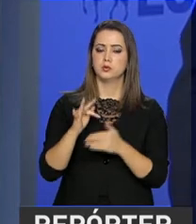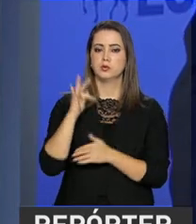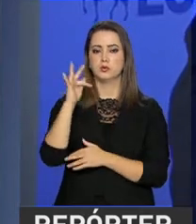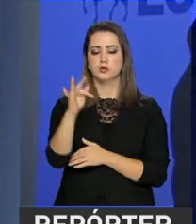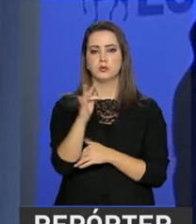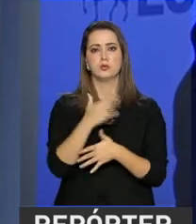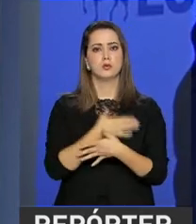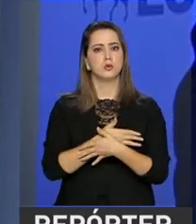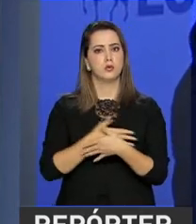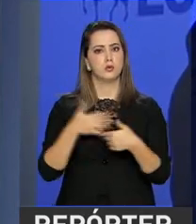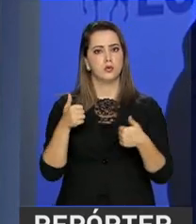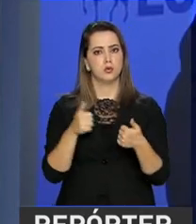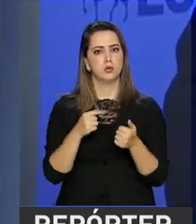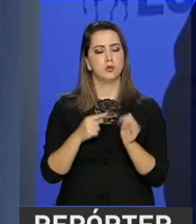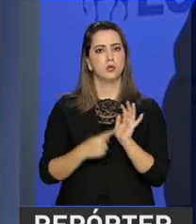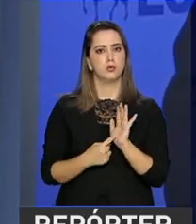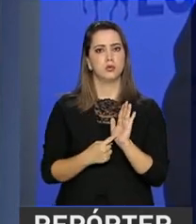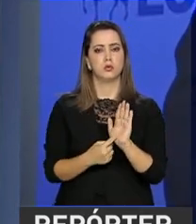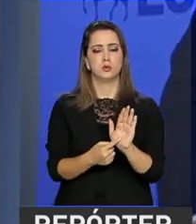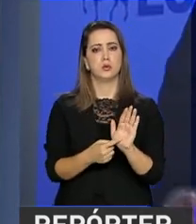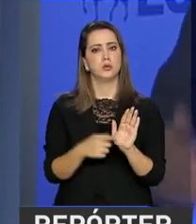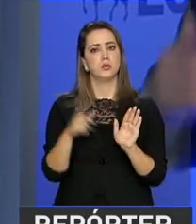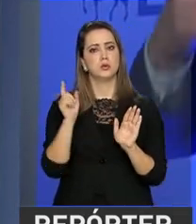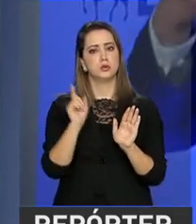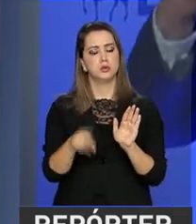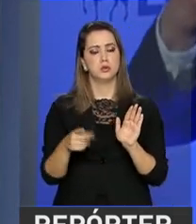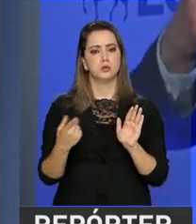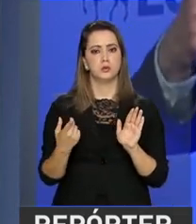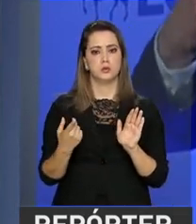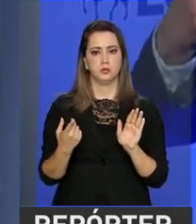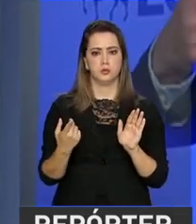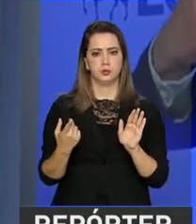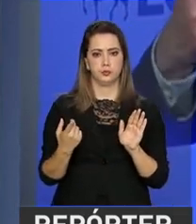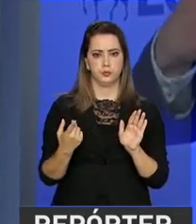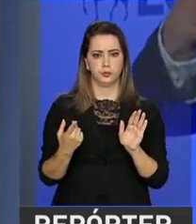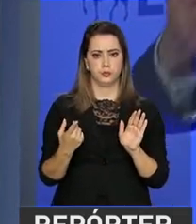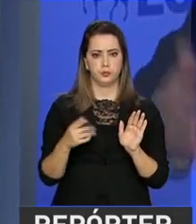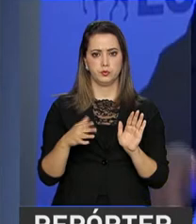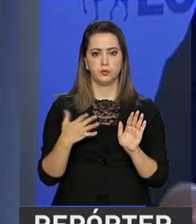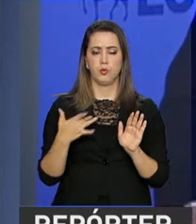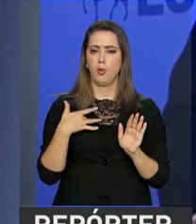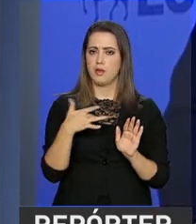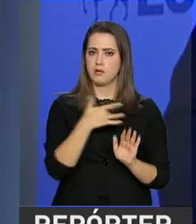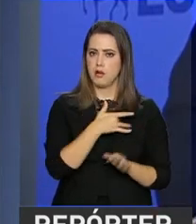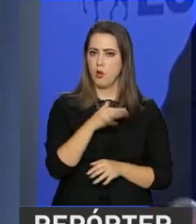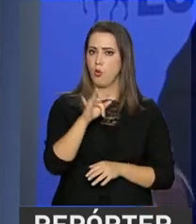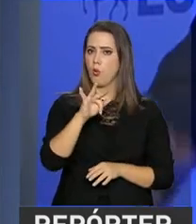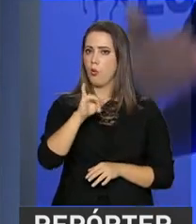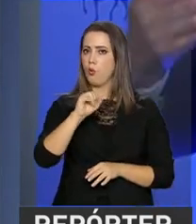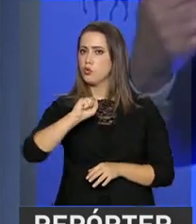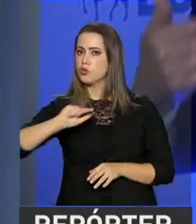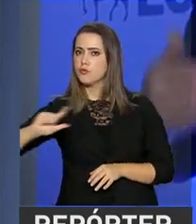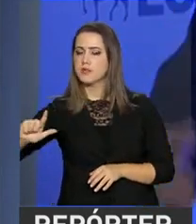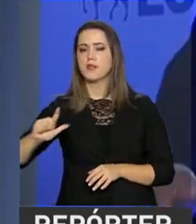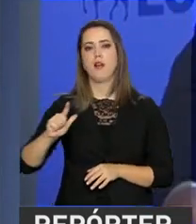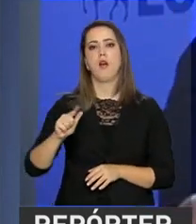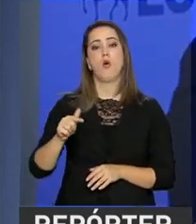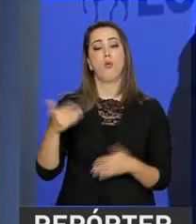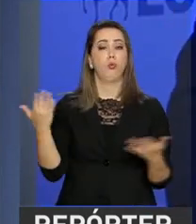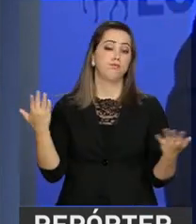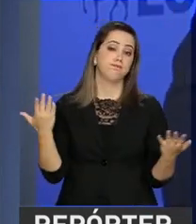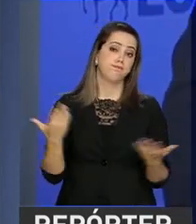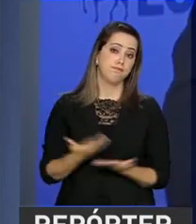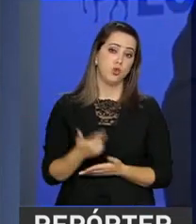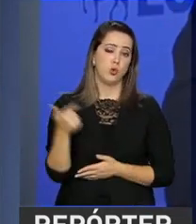que indicam é uma uma saúde fiscal coisa que não não